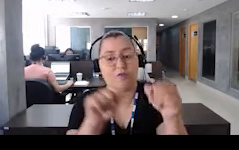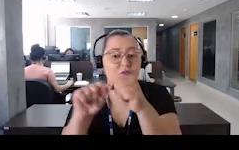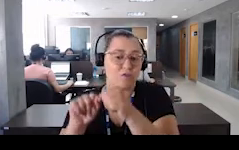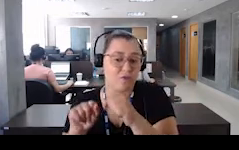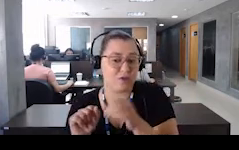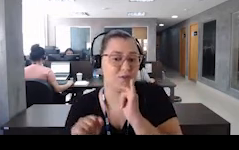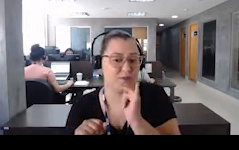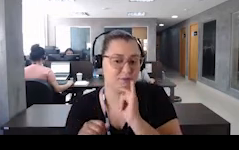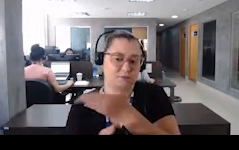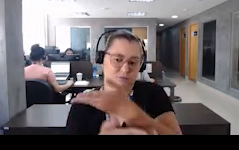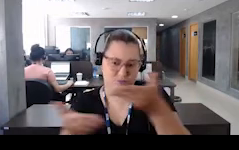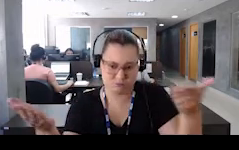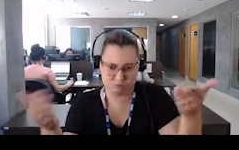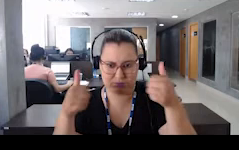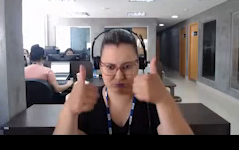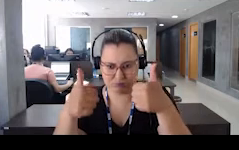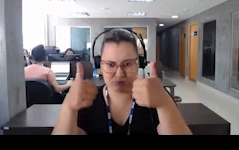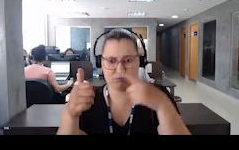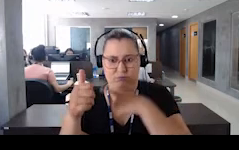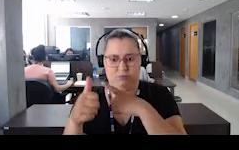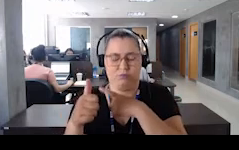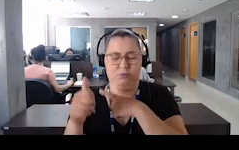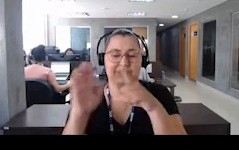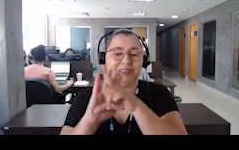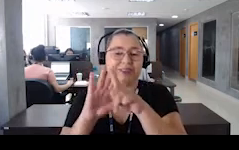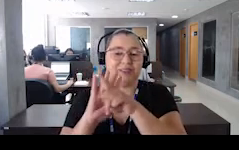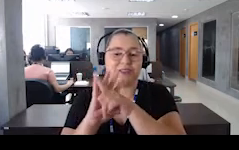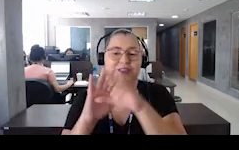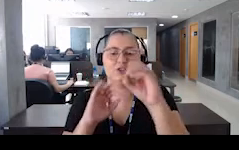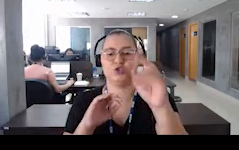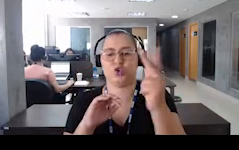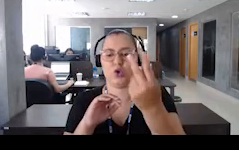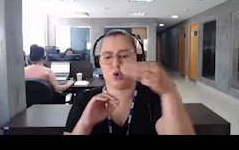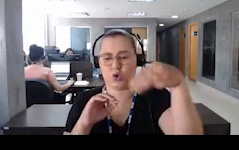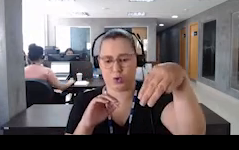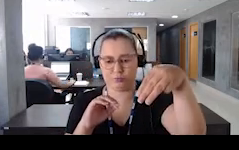para critério de exemplo mesmo, para aplicação aqui da lei de Ohm, certo?